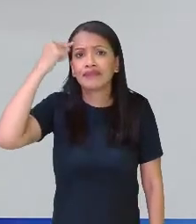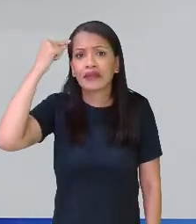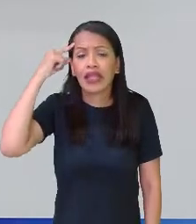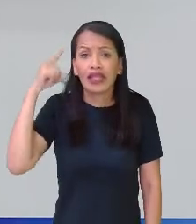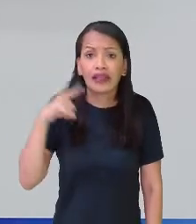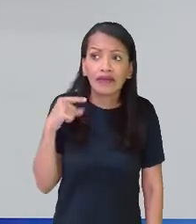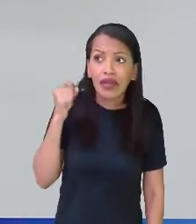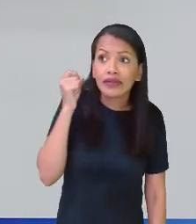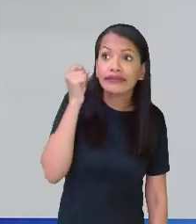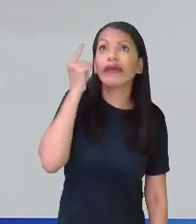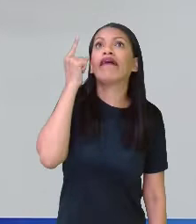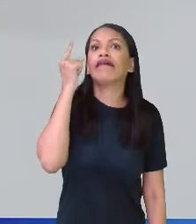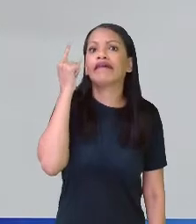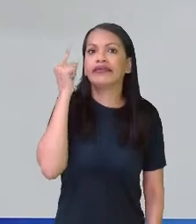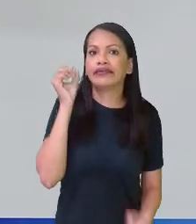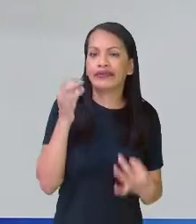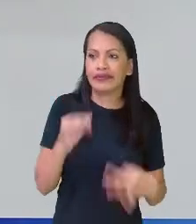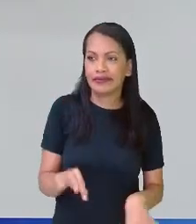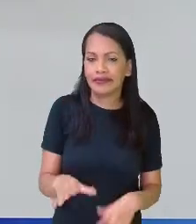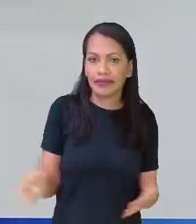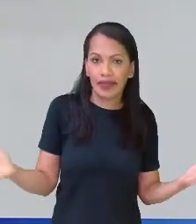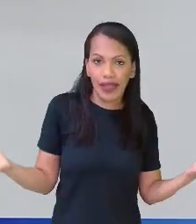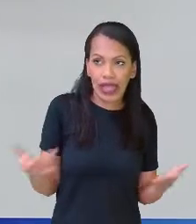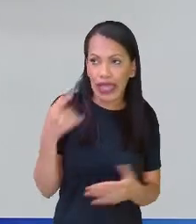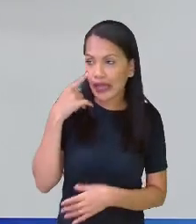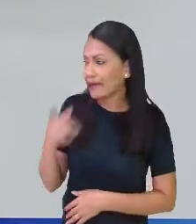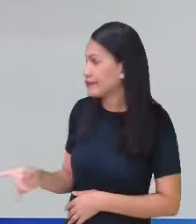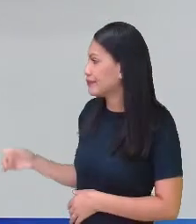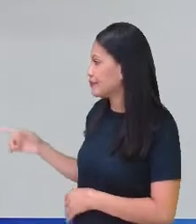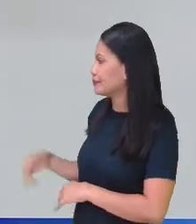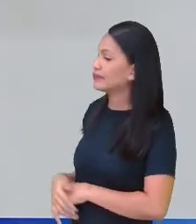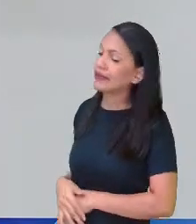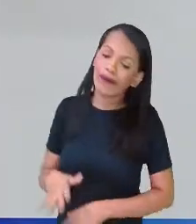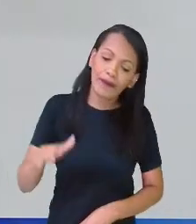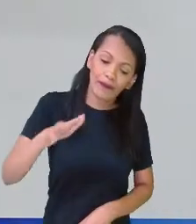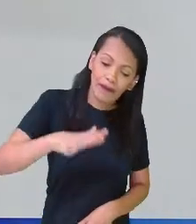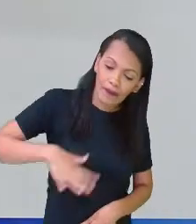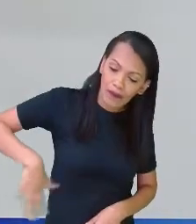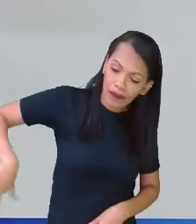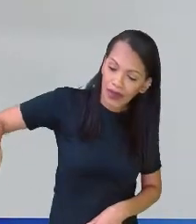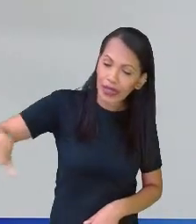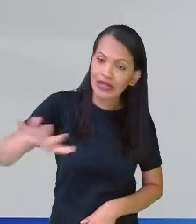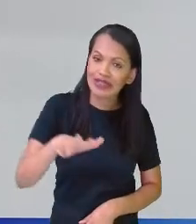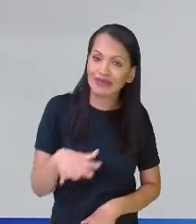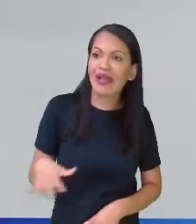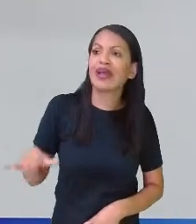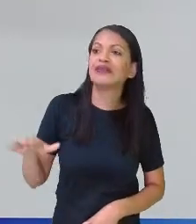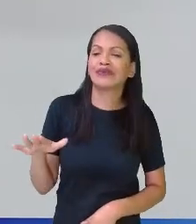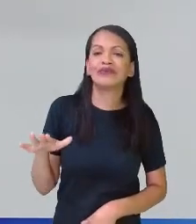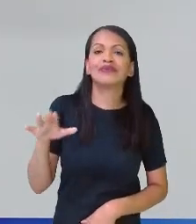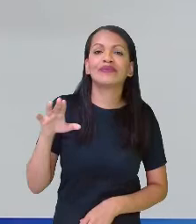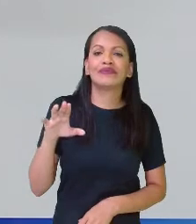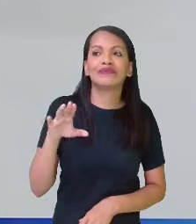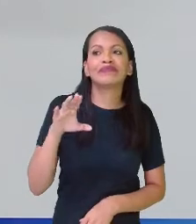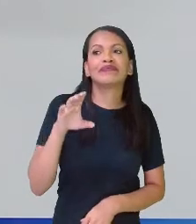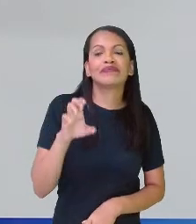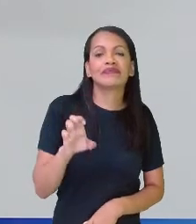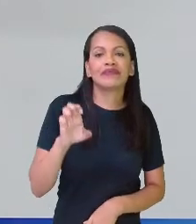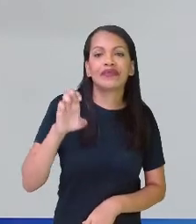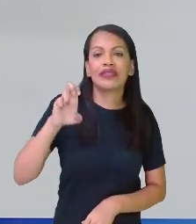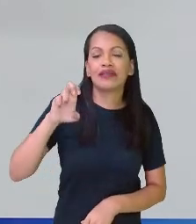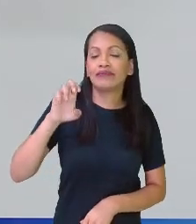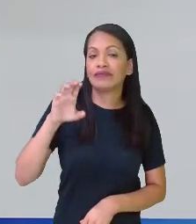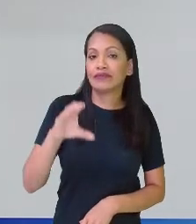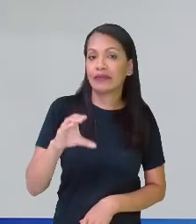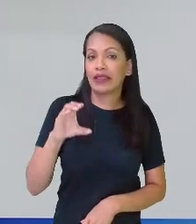ideia ali, tá certo? E agora o espaço cênico, que é onde acontece toda a apresentação.